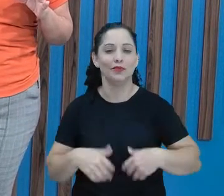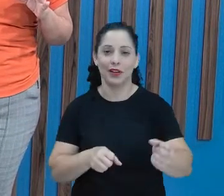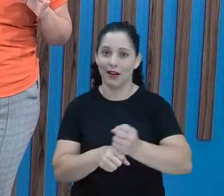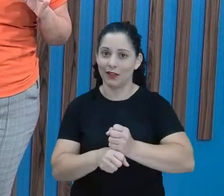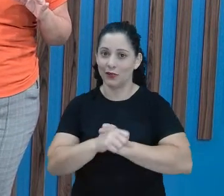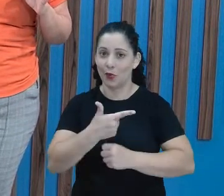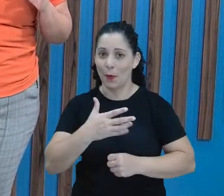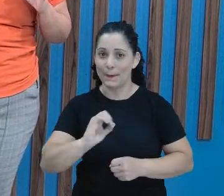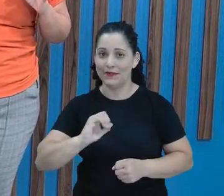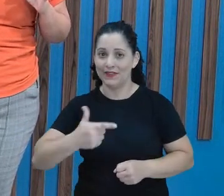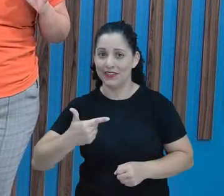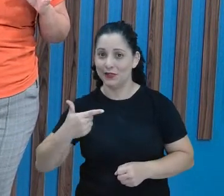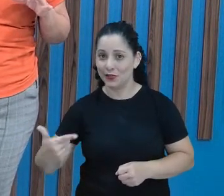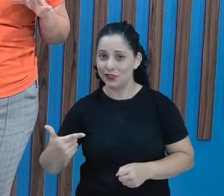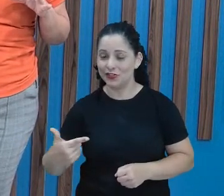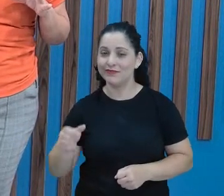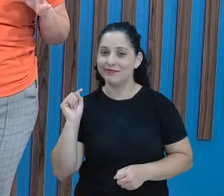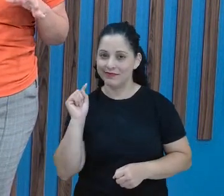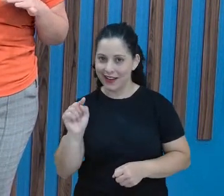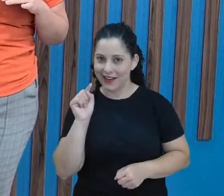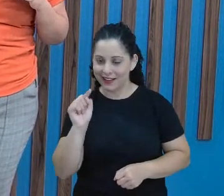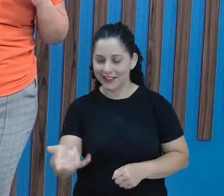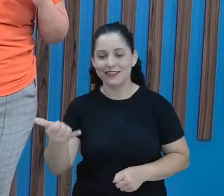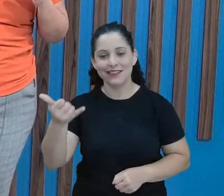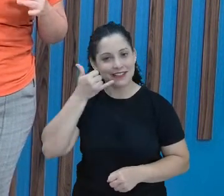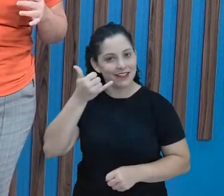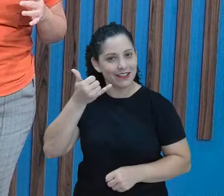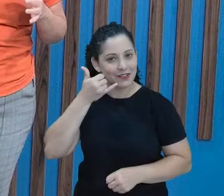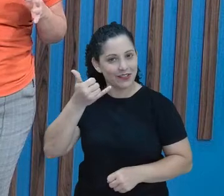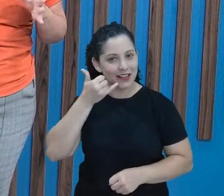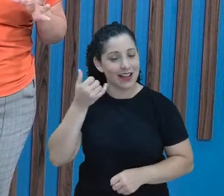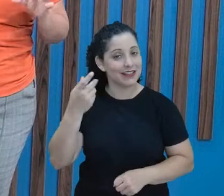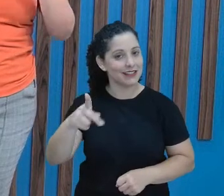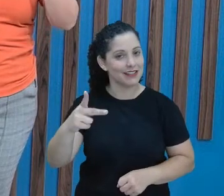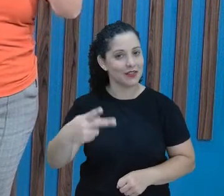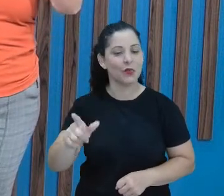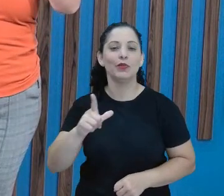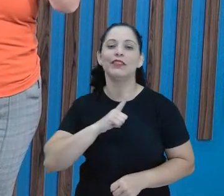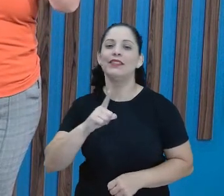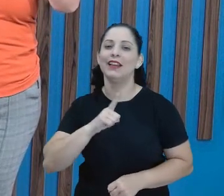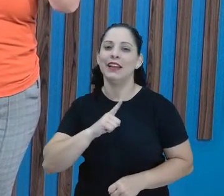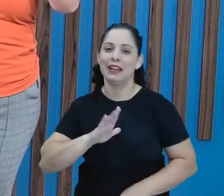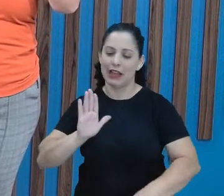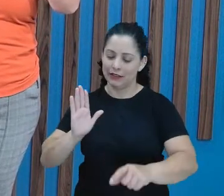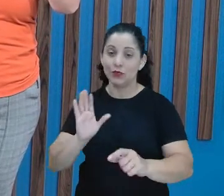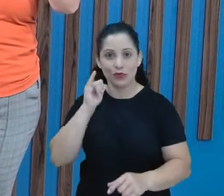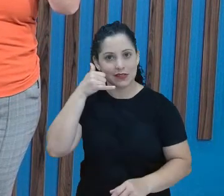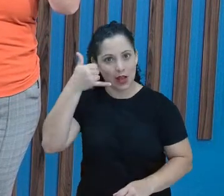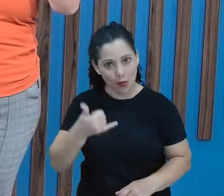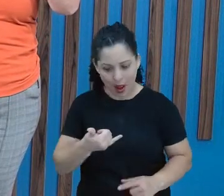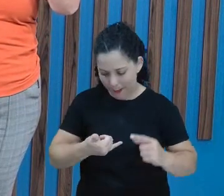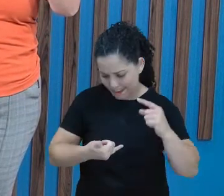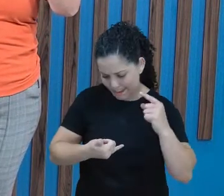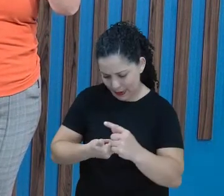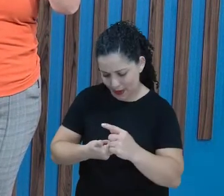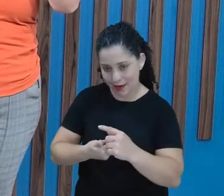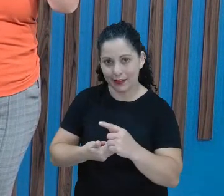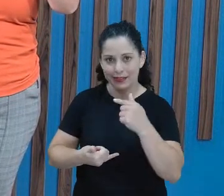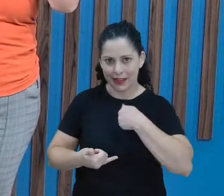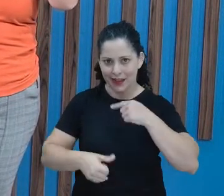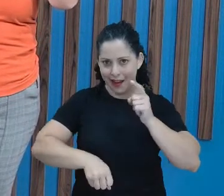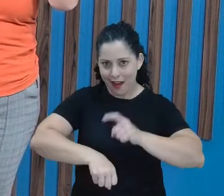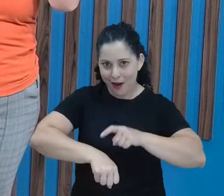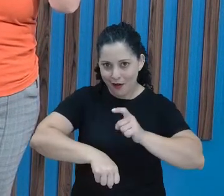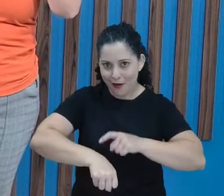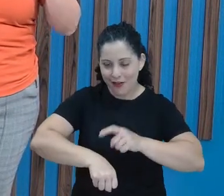2022. Lá no seu relógio, no seu aparelho de celular, no seu visor, né, como eu falei, tem